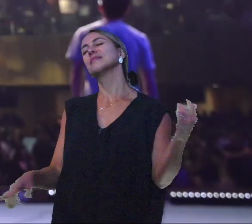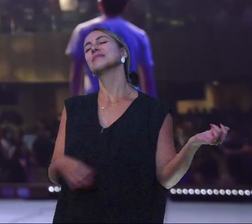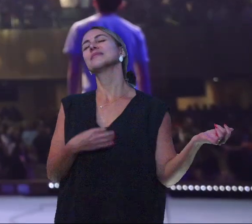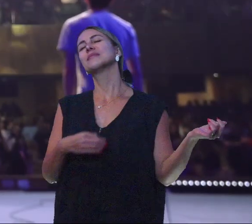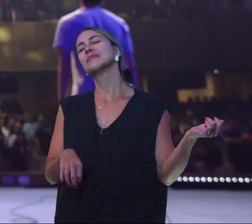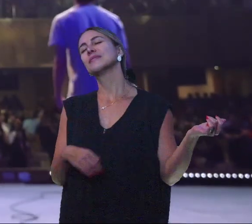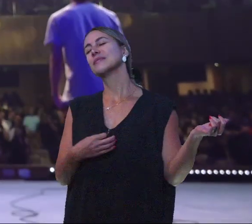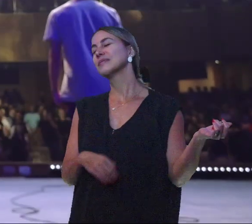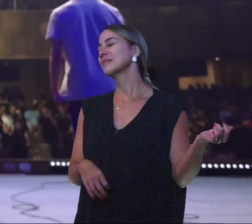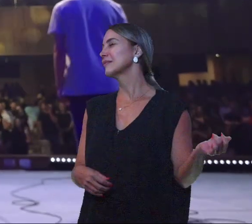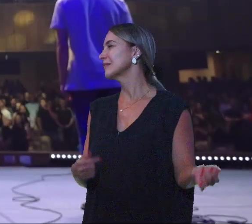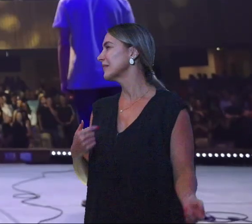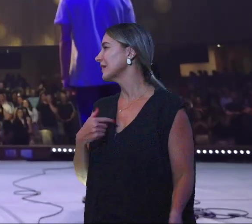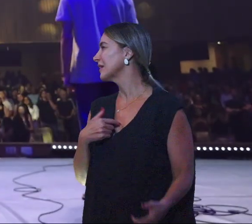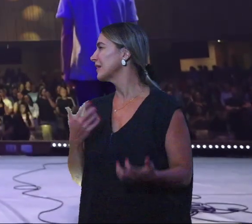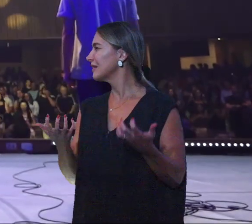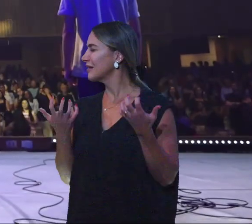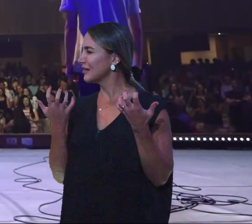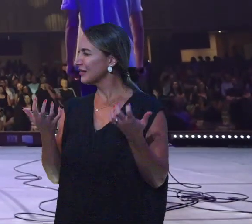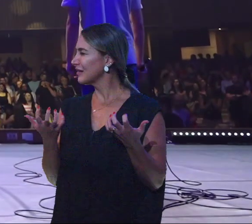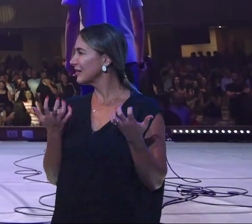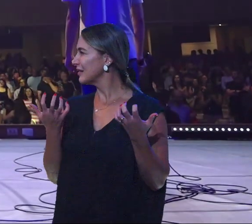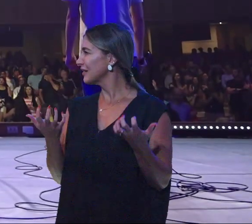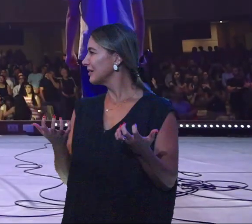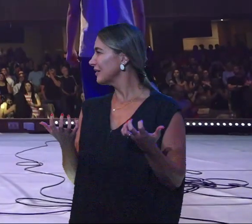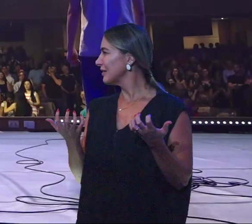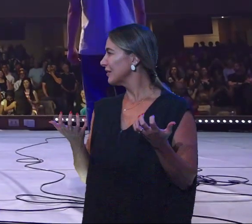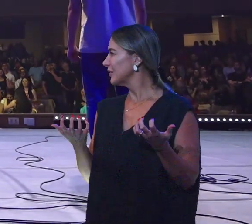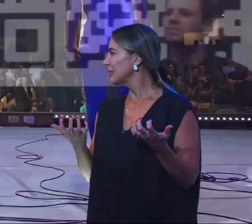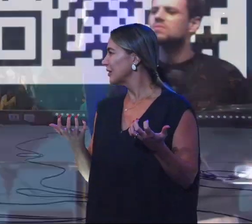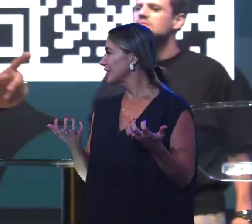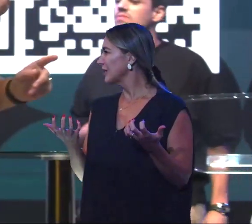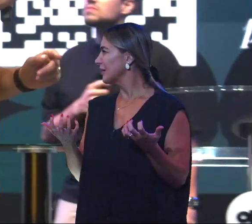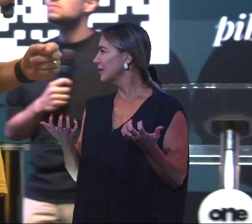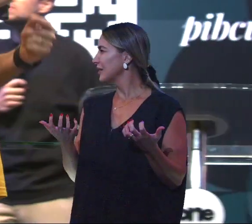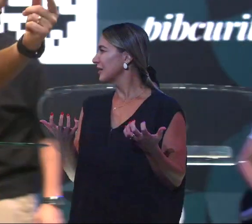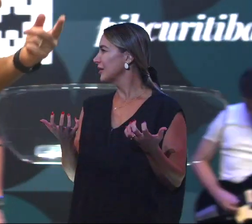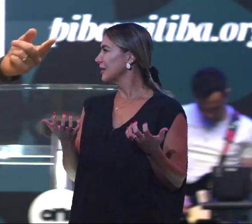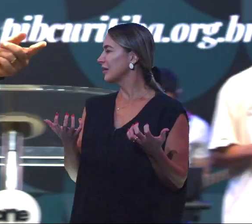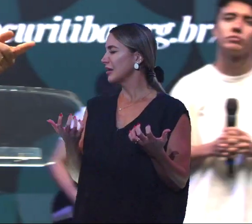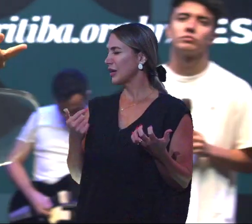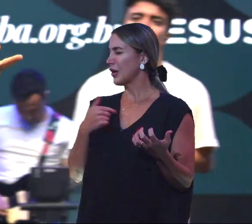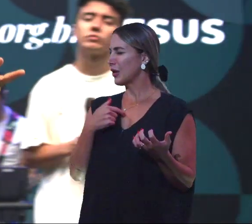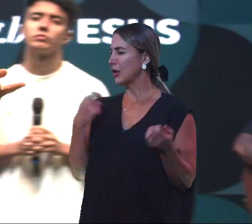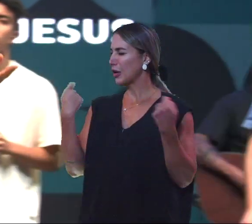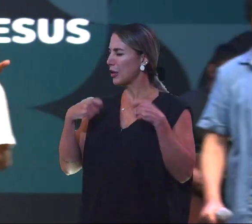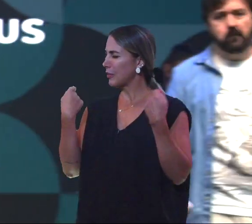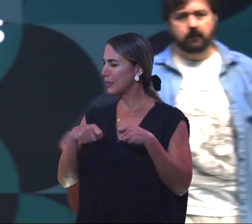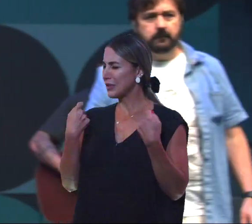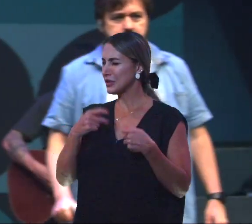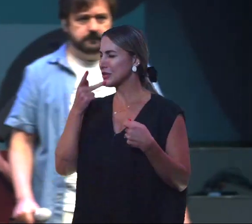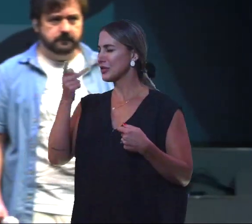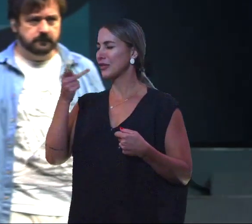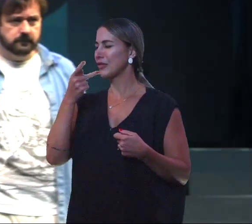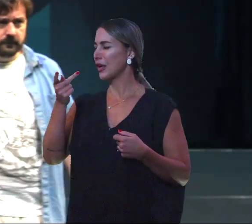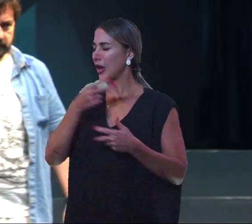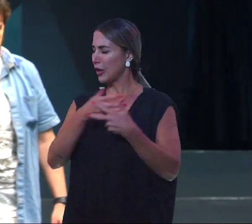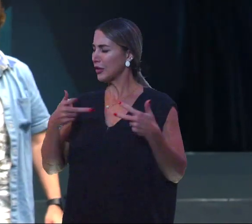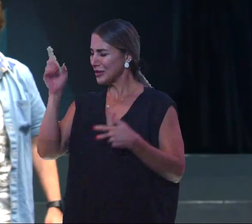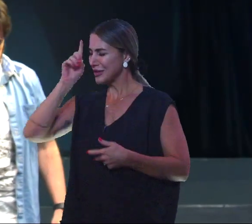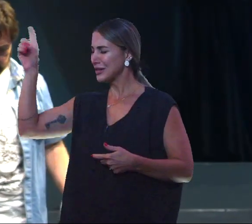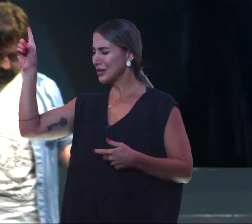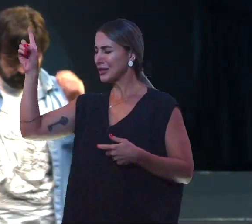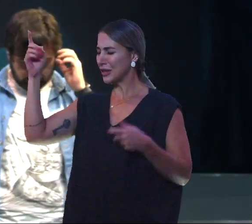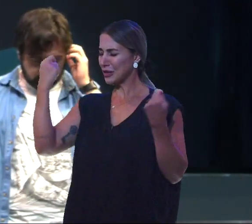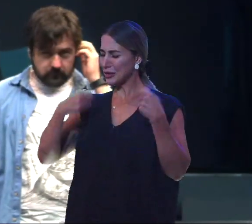Eu não quero me alongar muito mais, mas eu não posso deixar de dizer algo que Deus está pedindo para revelar aqui.